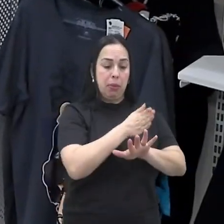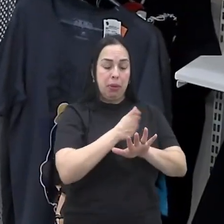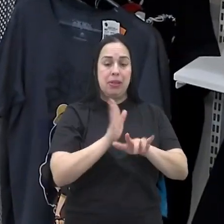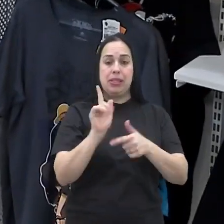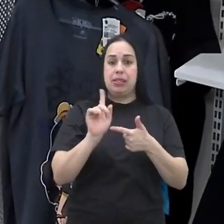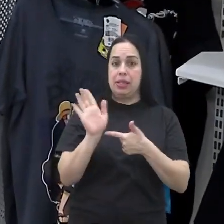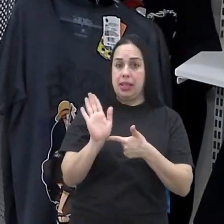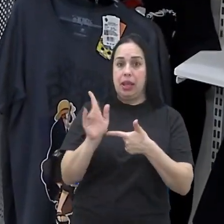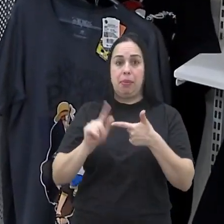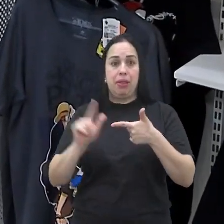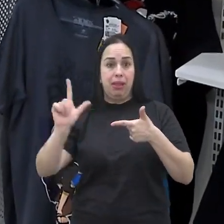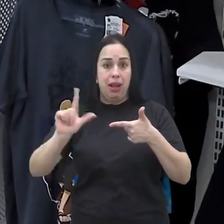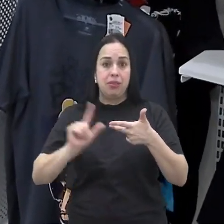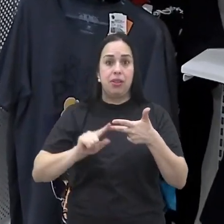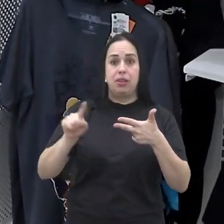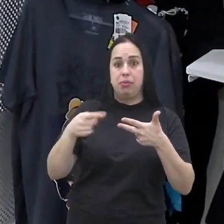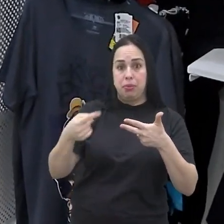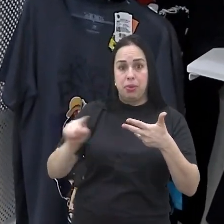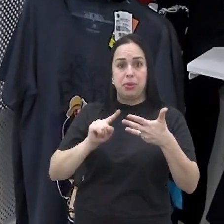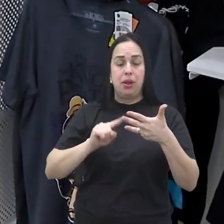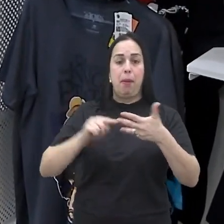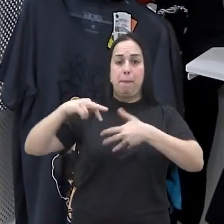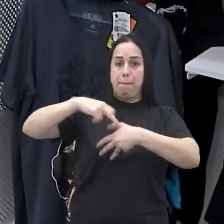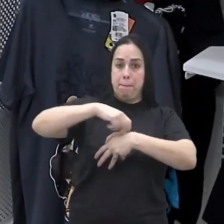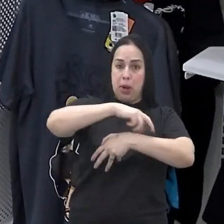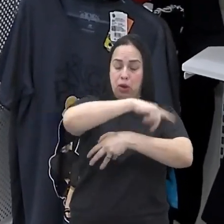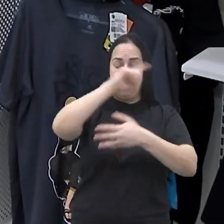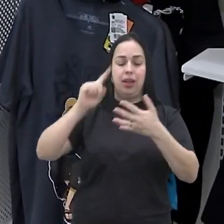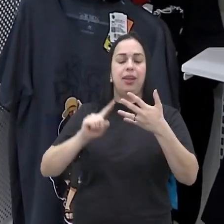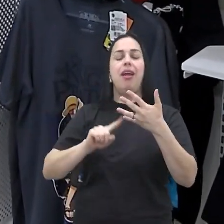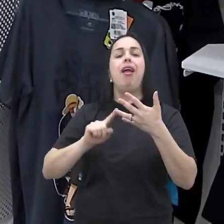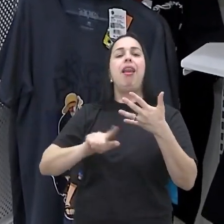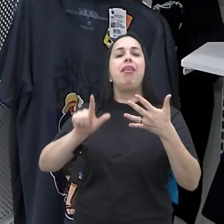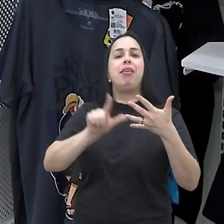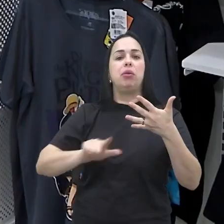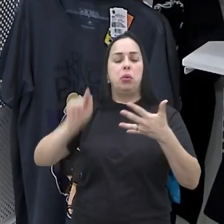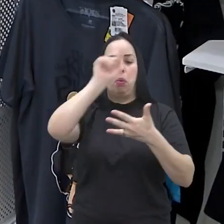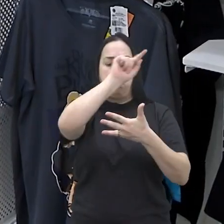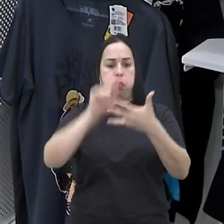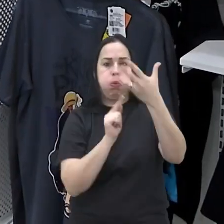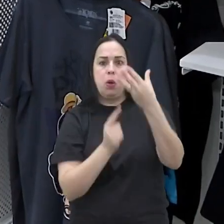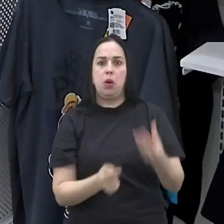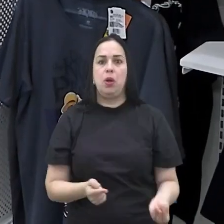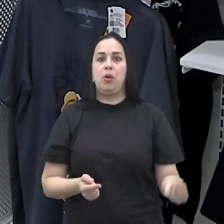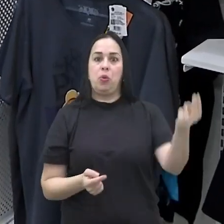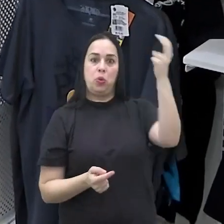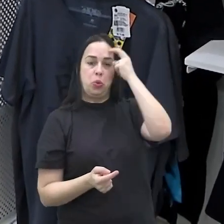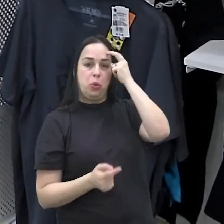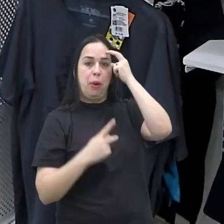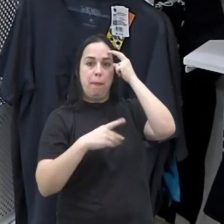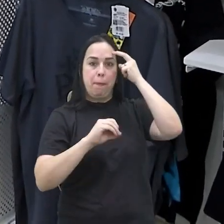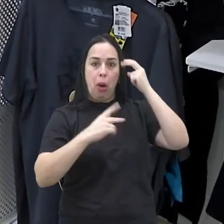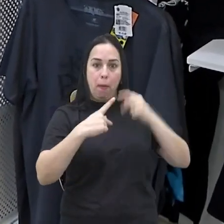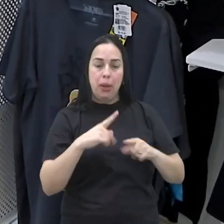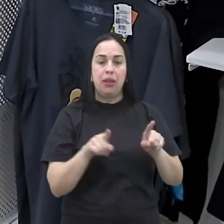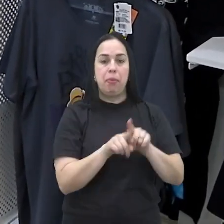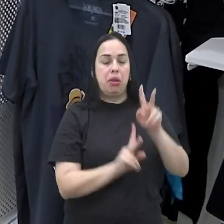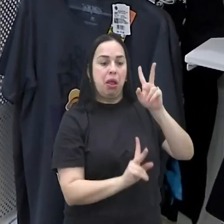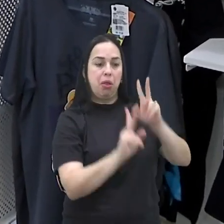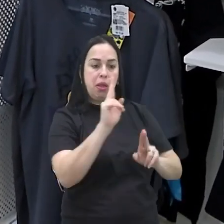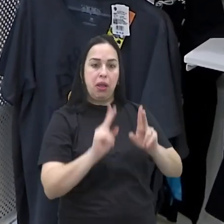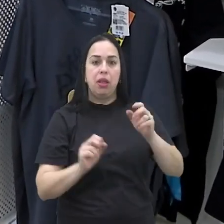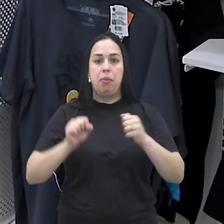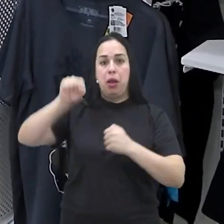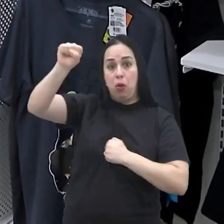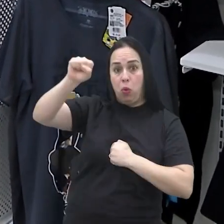diversos elementos, como cinema, televisão, música, moda e literatura. Nesse universo cheio de culturas, os animes, séries